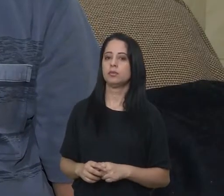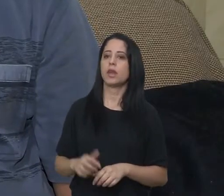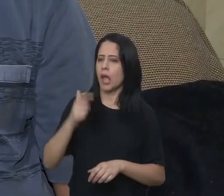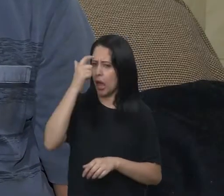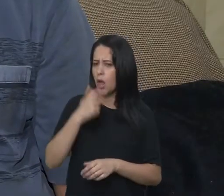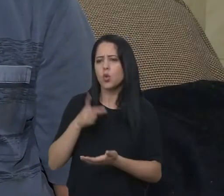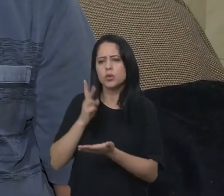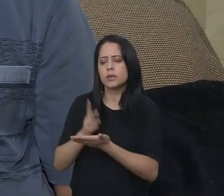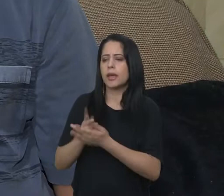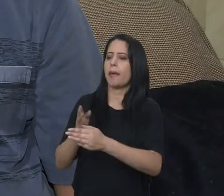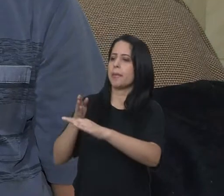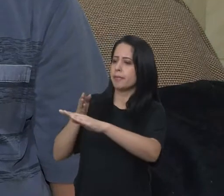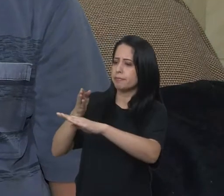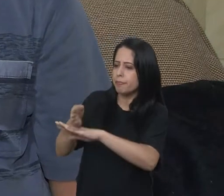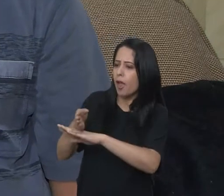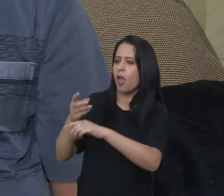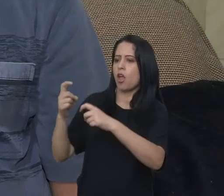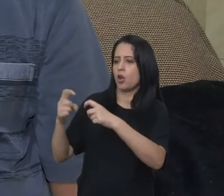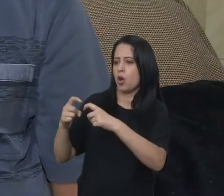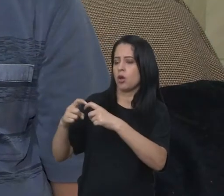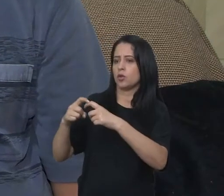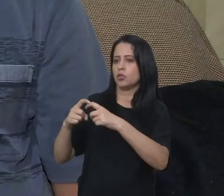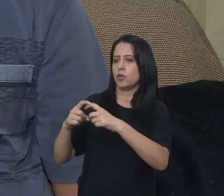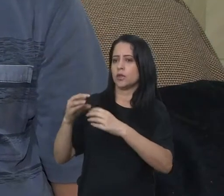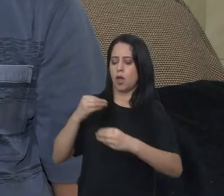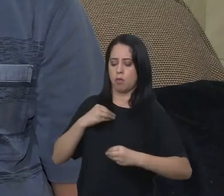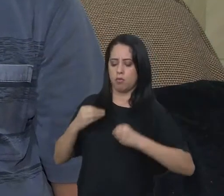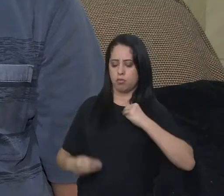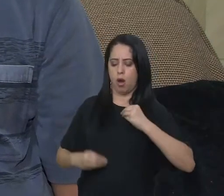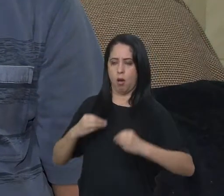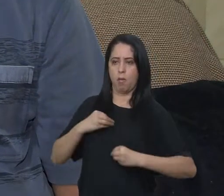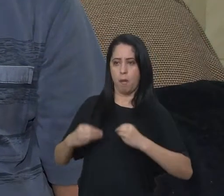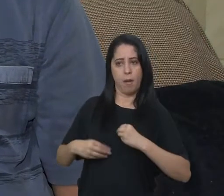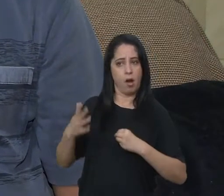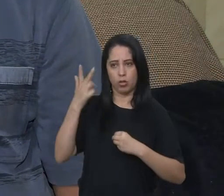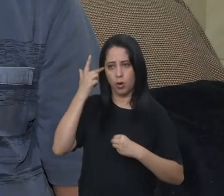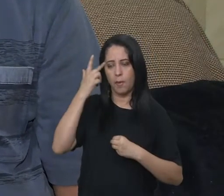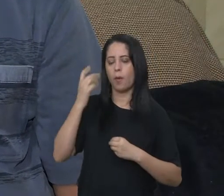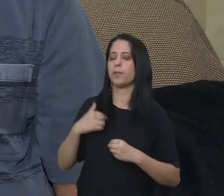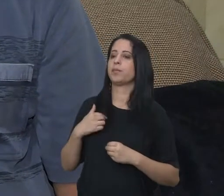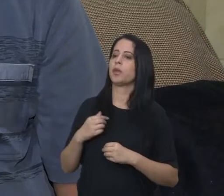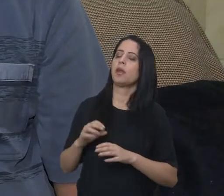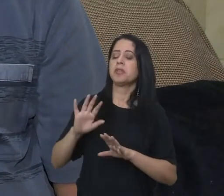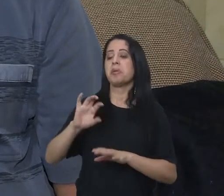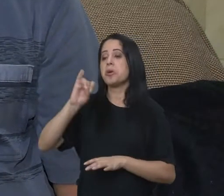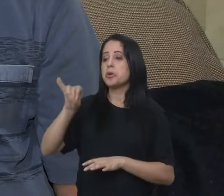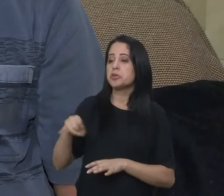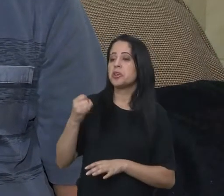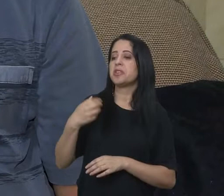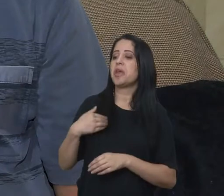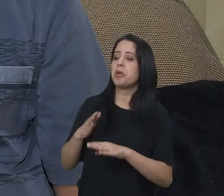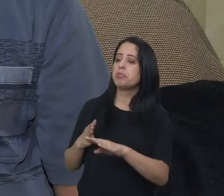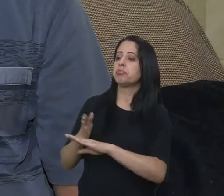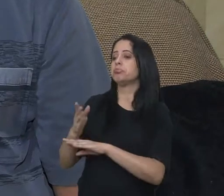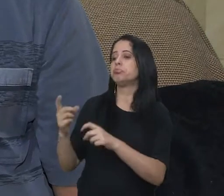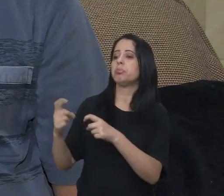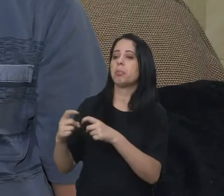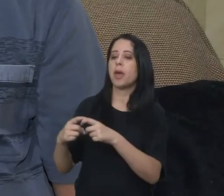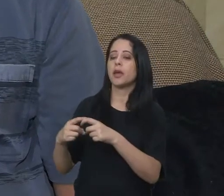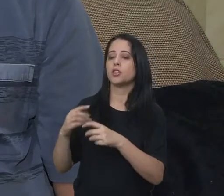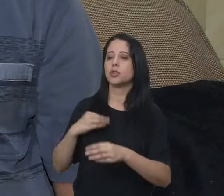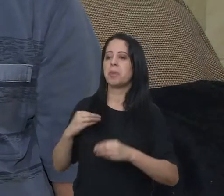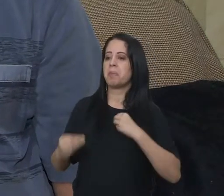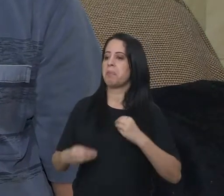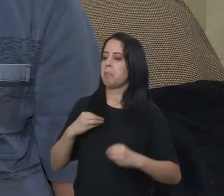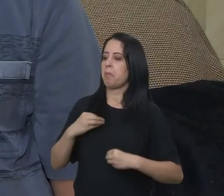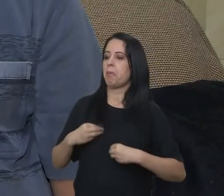todos os anos eu faço um check-up geral. Em janeiro eu fiz uma consulta para fazer testes do coração e